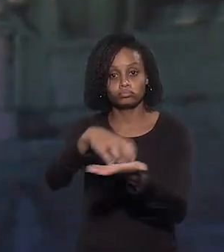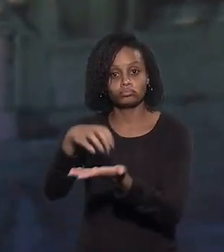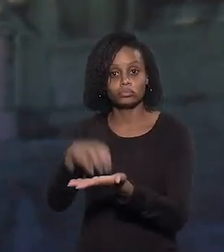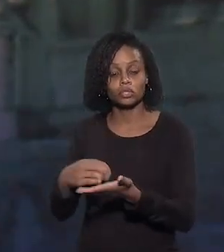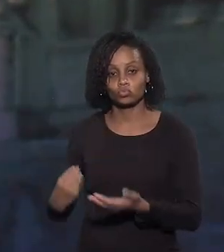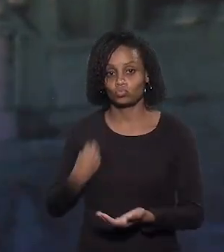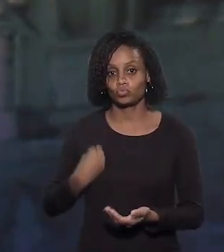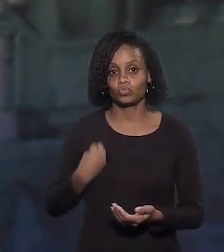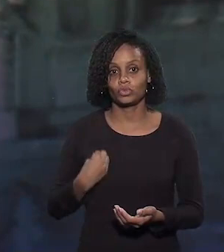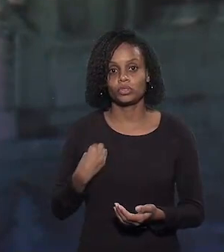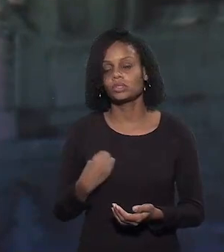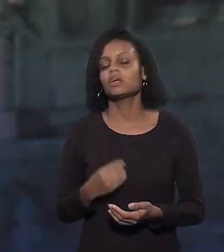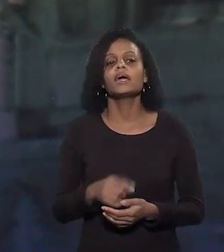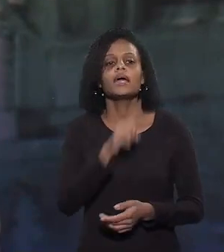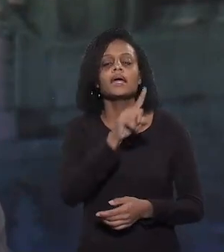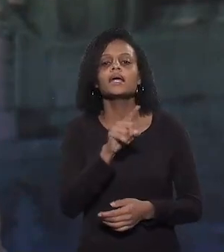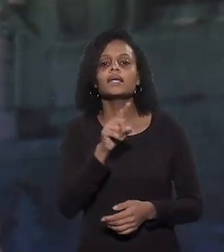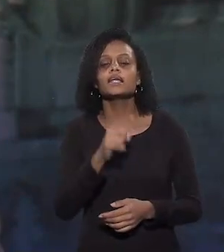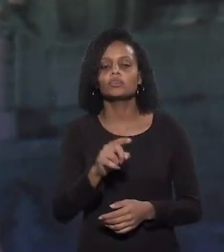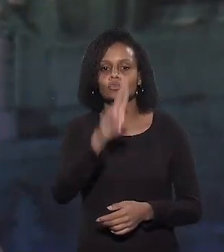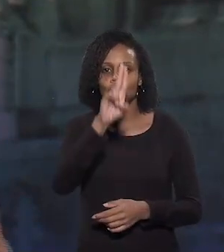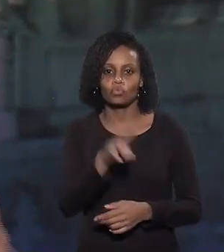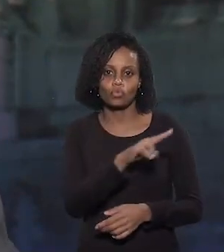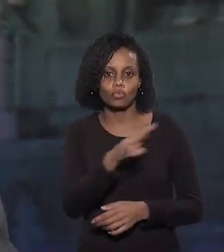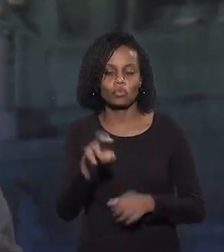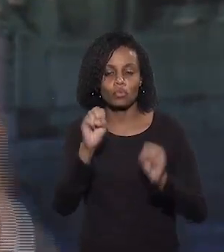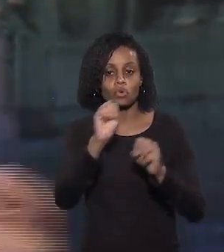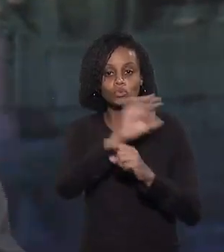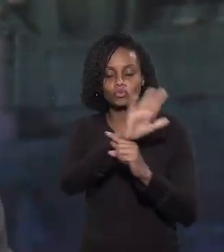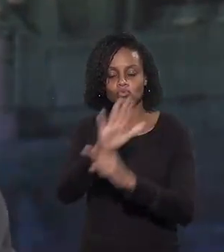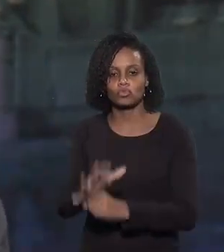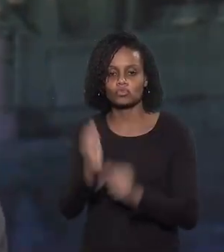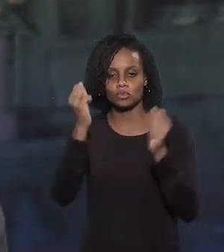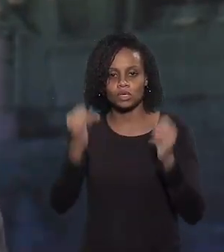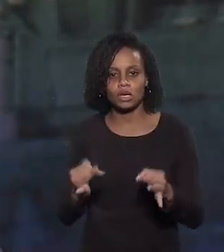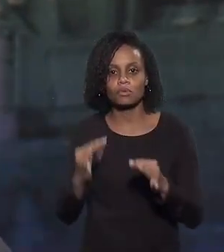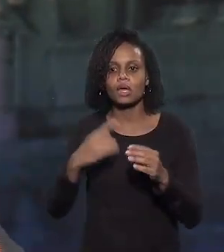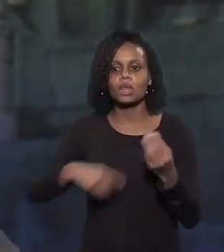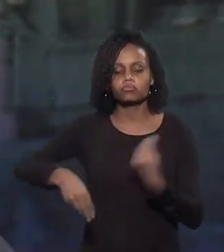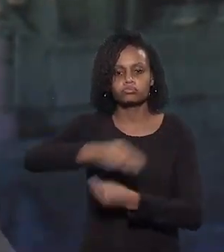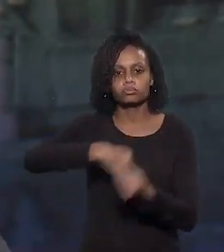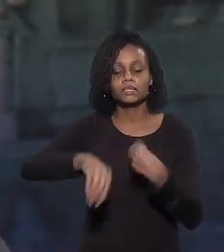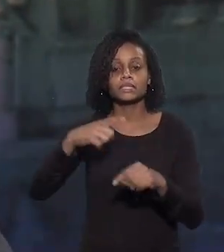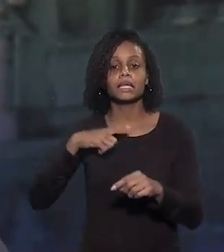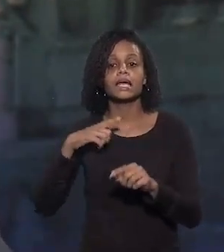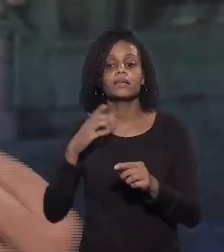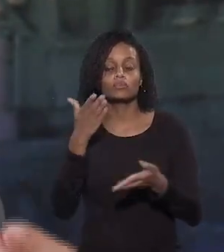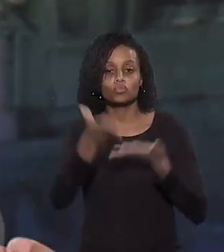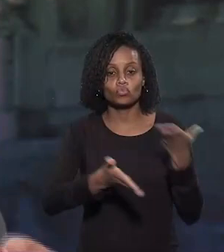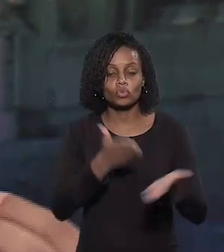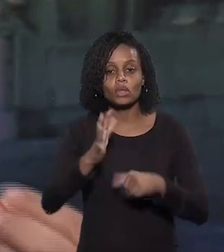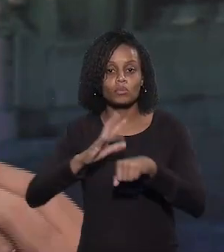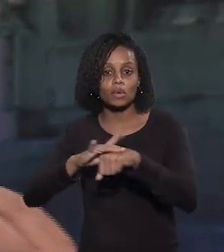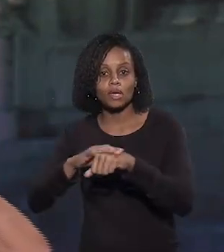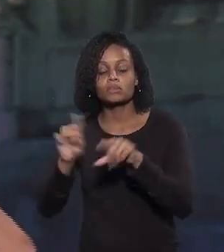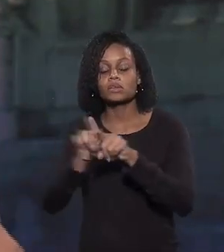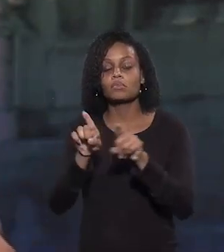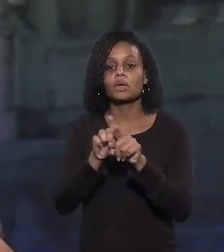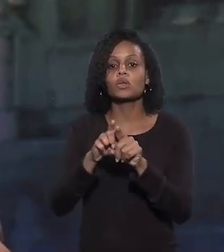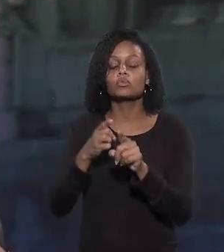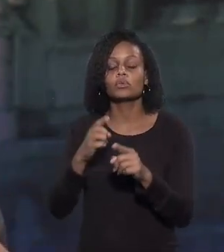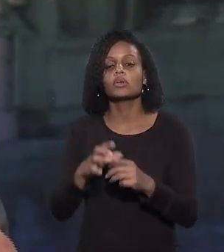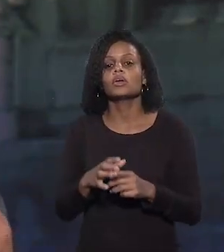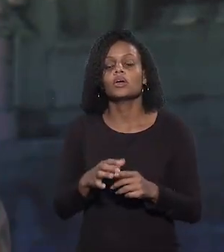for uma unidade de saúde, e o Frei pode ajudar bastante nisso, que ela mescla as duas coisas, porque tem tanto atendimento médico como também a